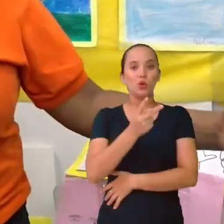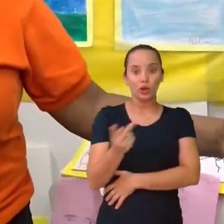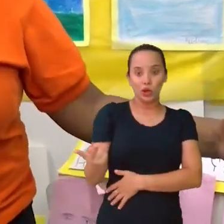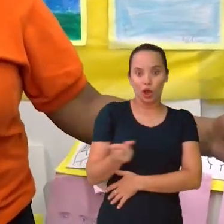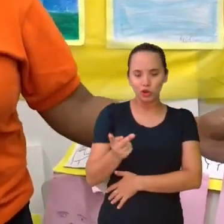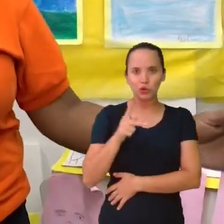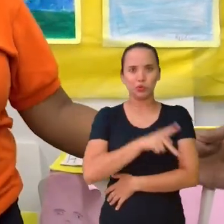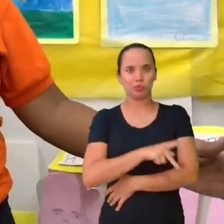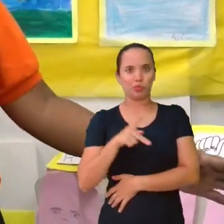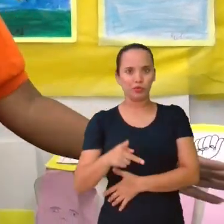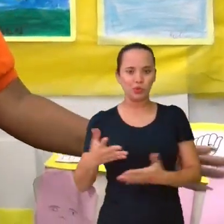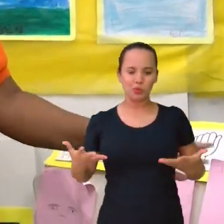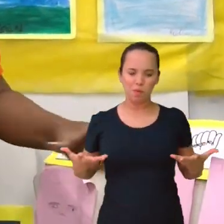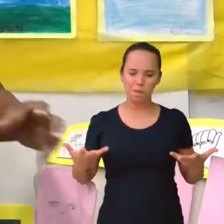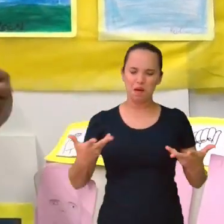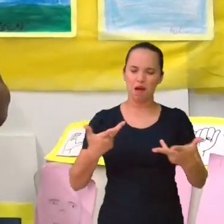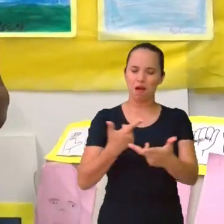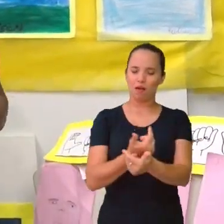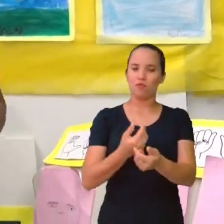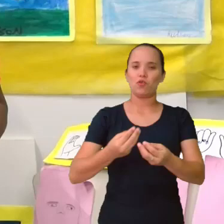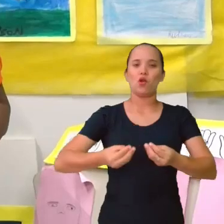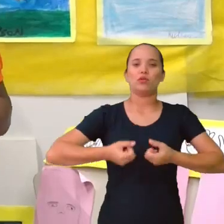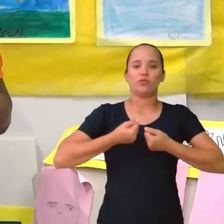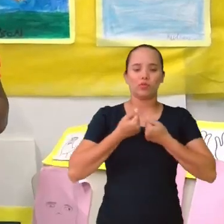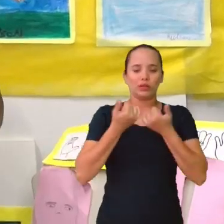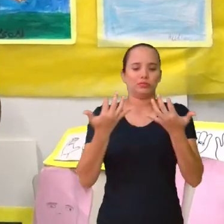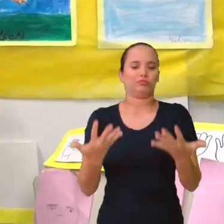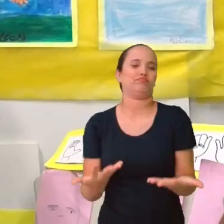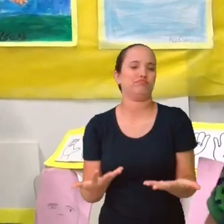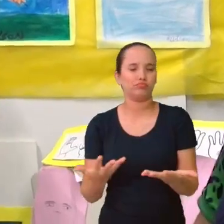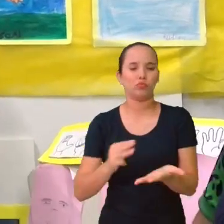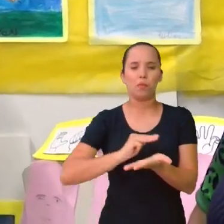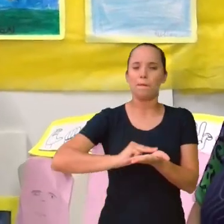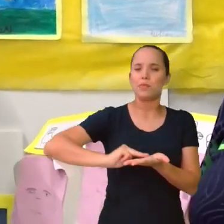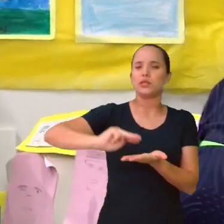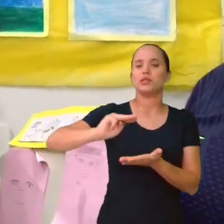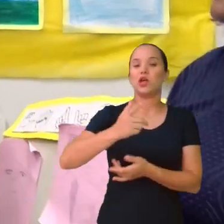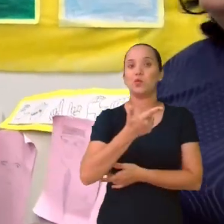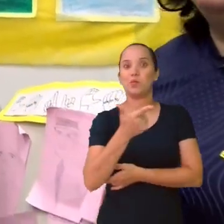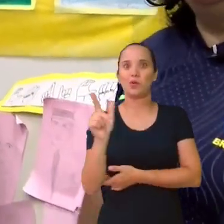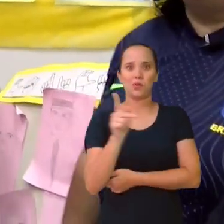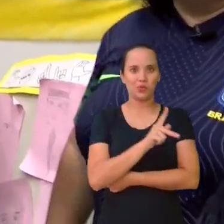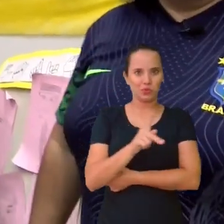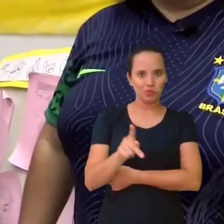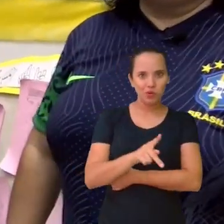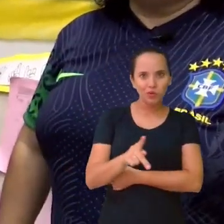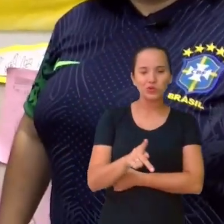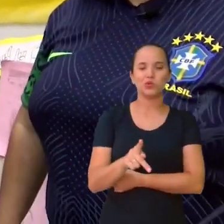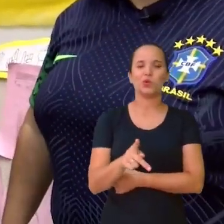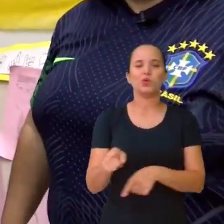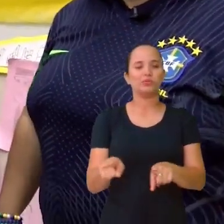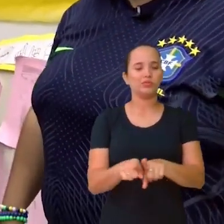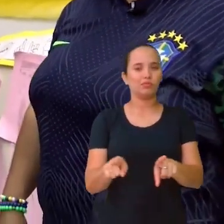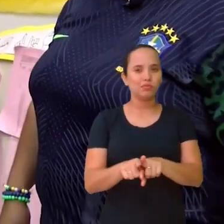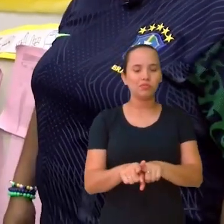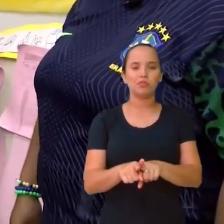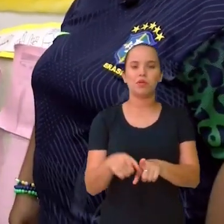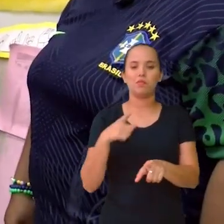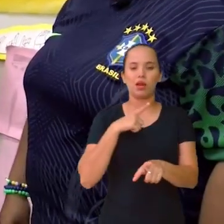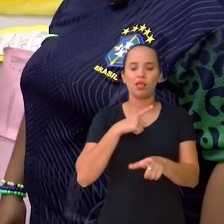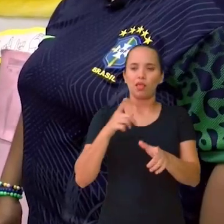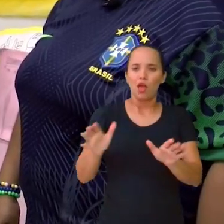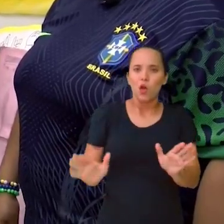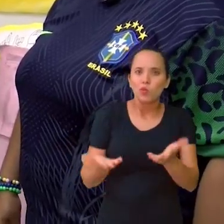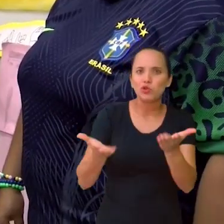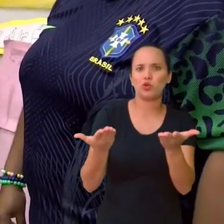professoras maravilhosas deixassem uma mensagem para os outros professores também, para poder encorajar